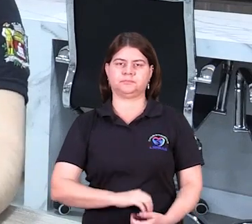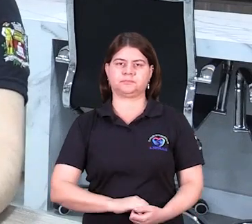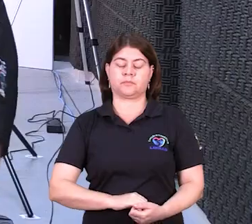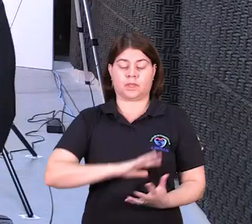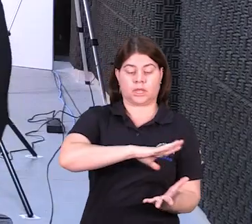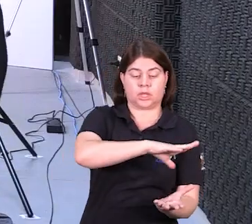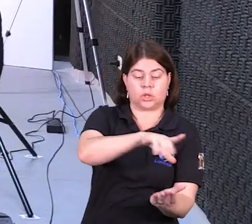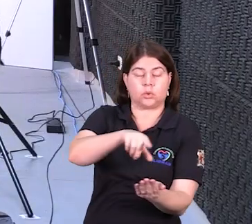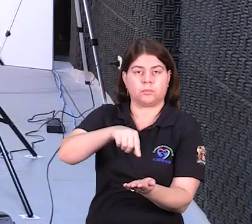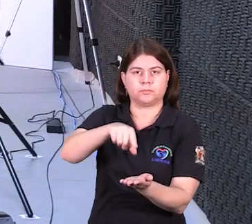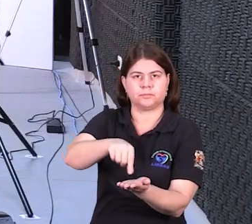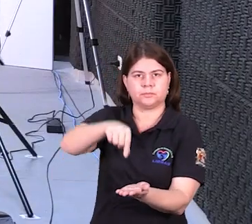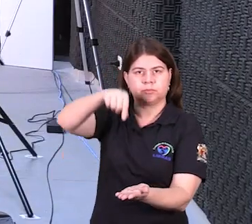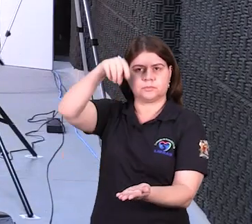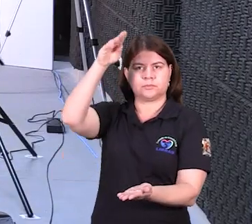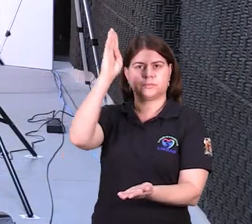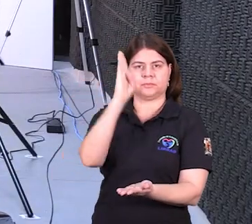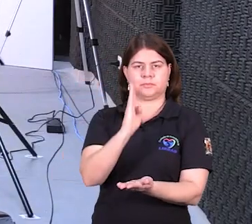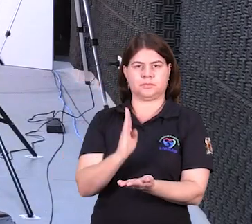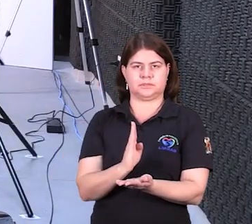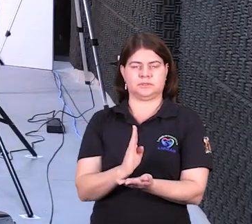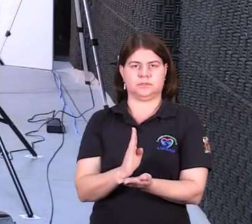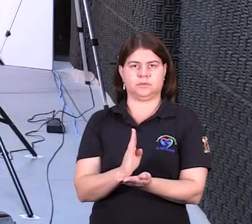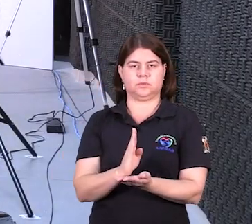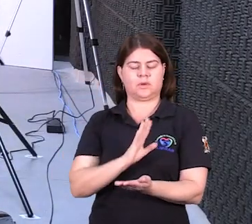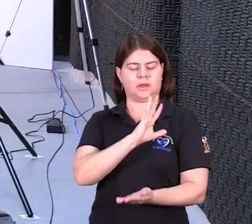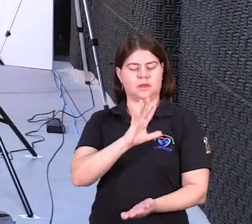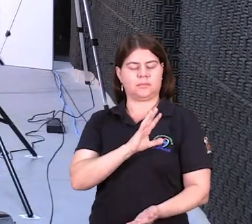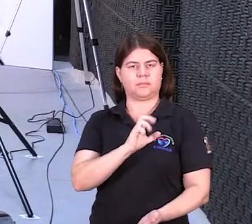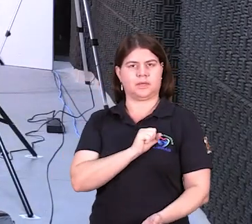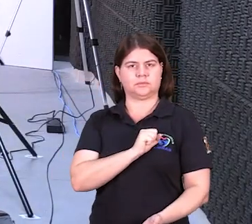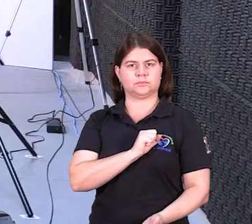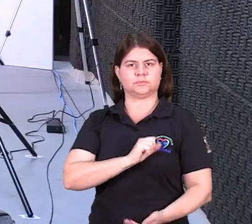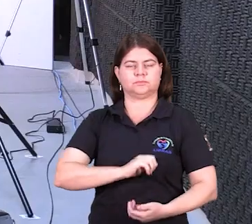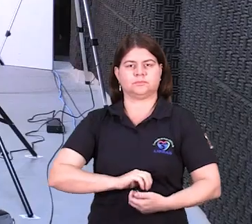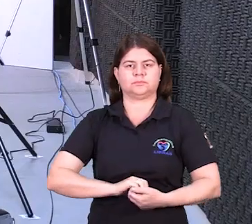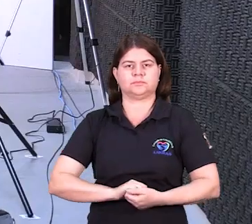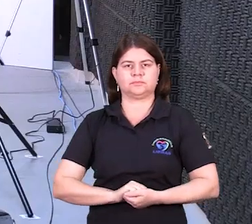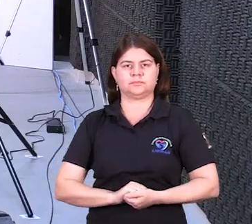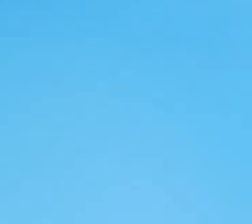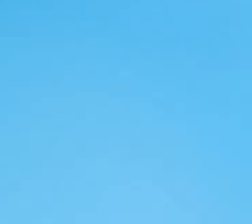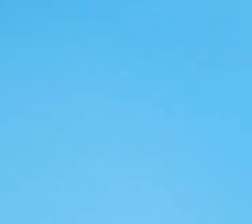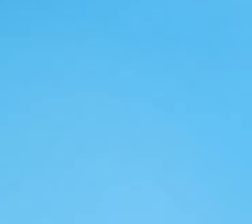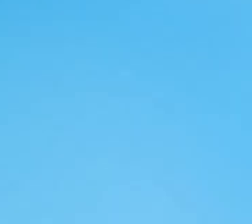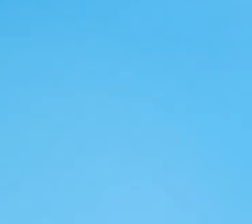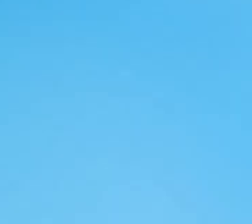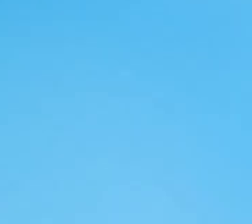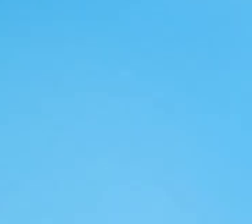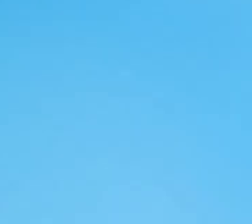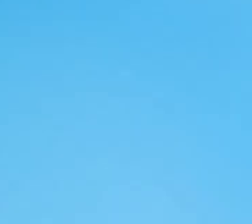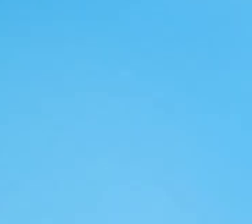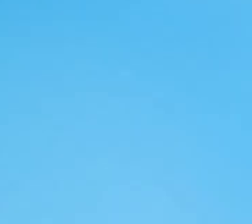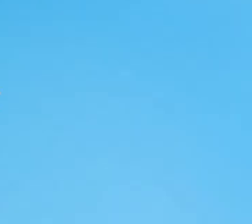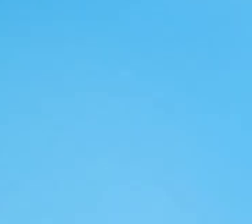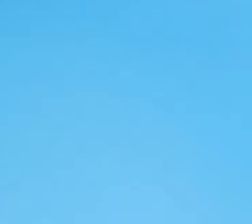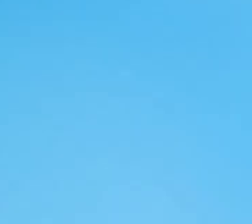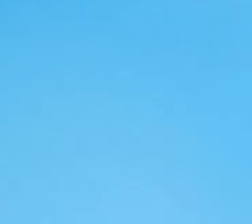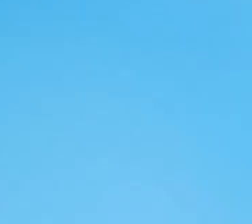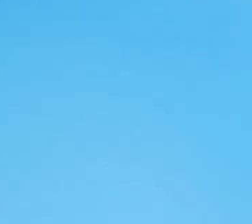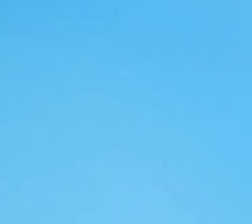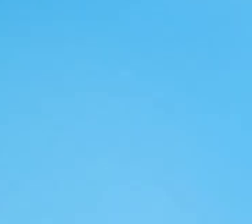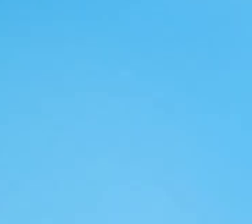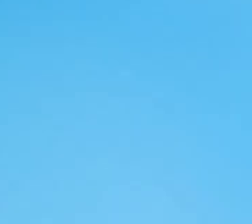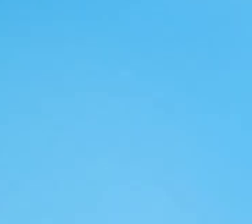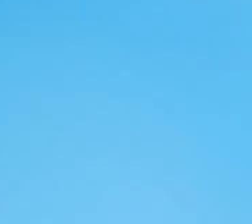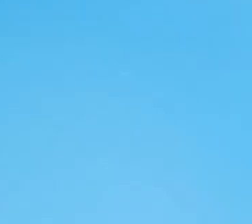pátria mesmo. Então, do mundo escolhido é o Brasil amado. Os filhos deste sol és